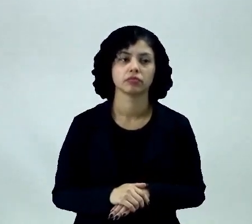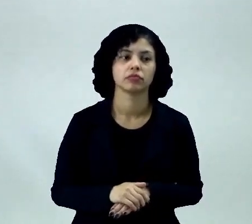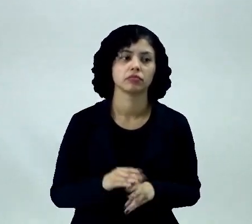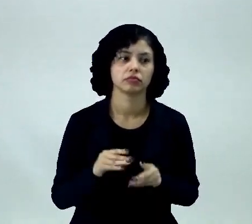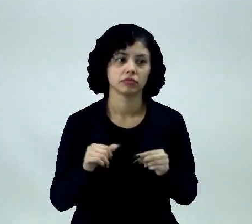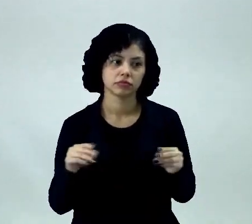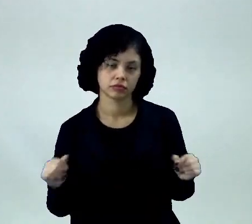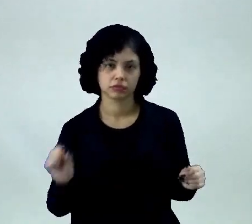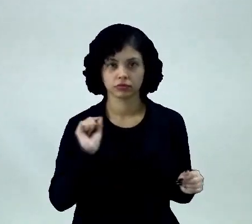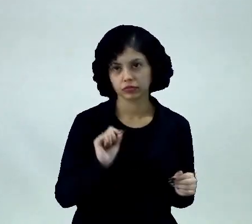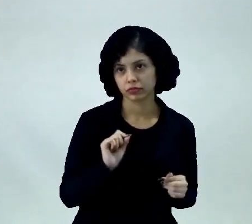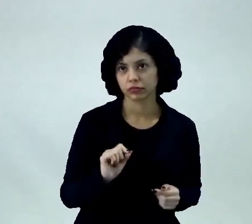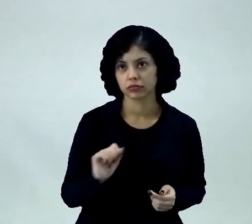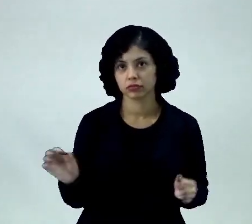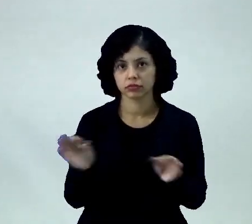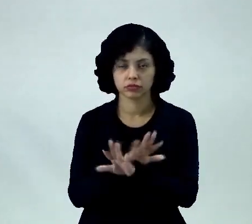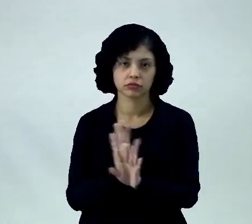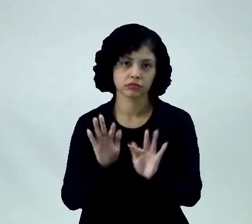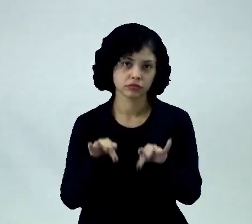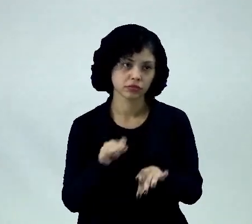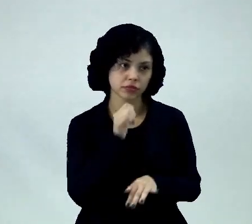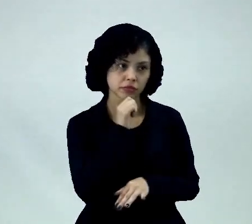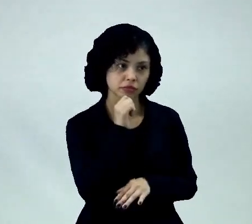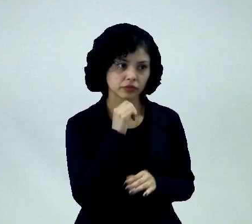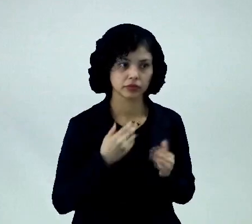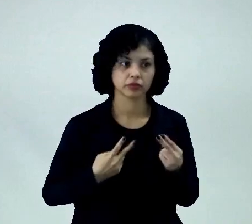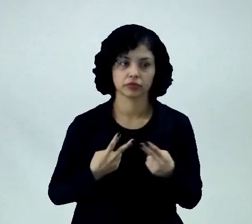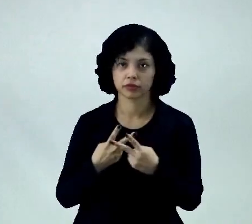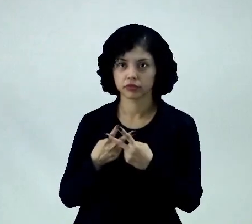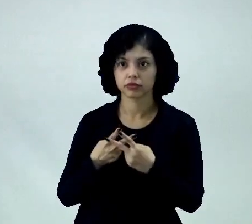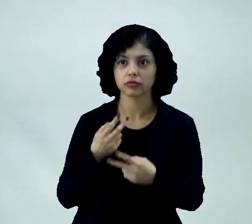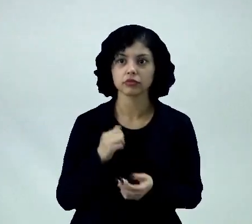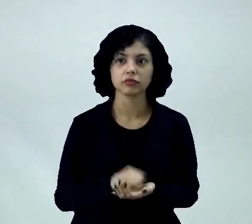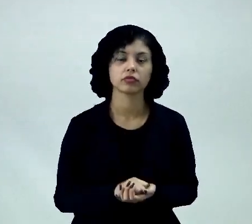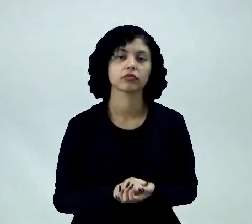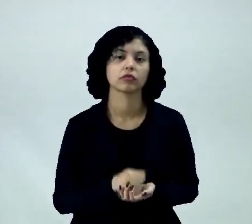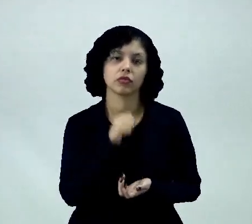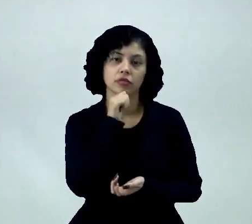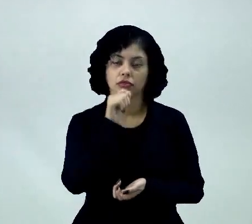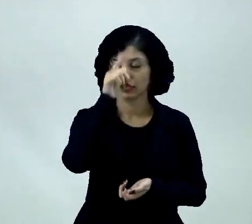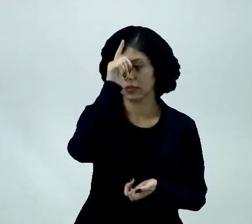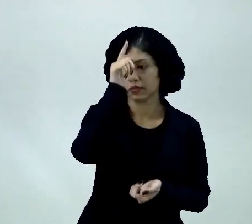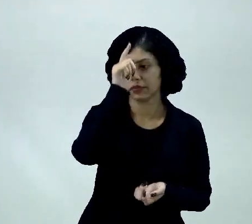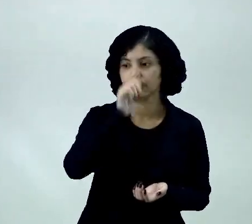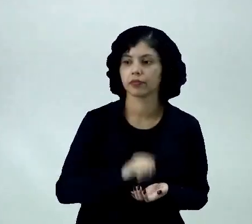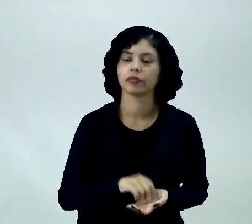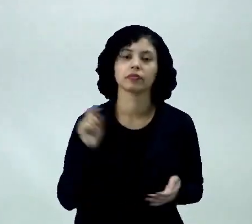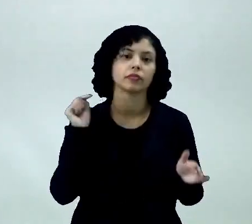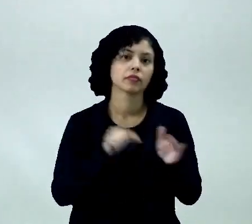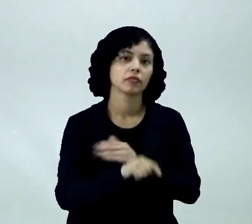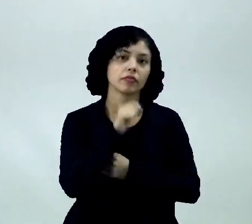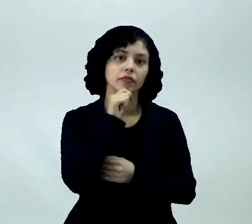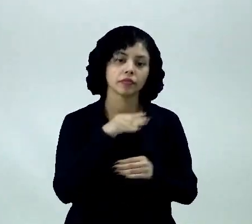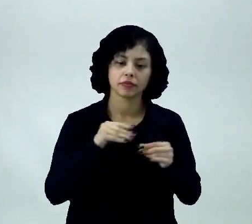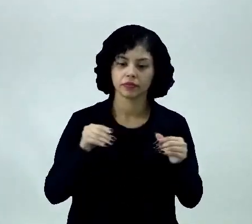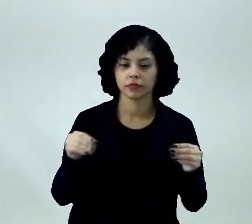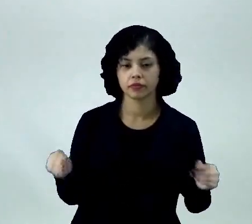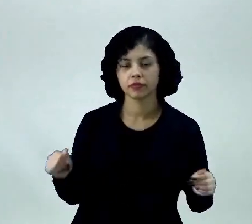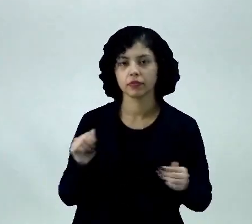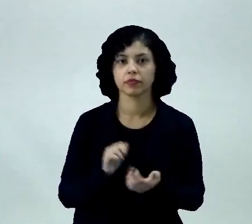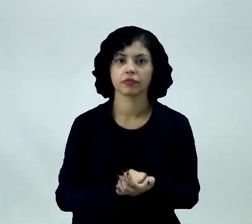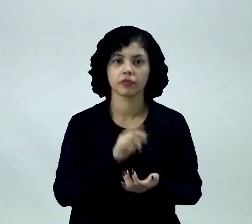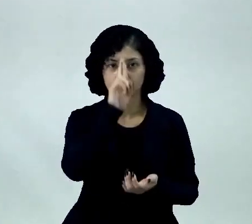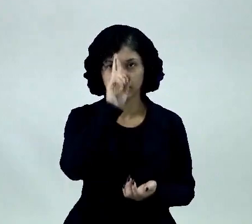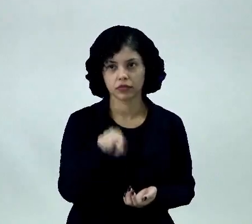terra devastada, né, e ele acaba prendendo o império, o exército alemão, ali dentro, né, do território russo,